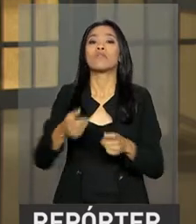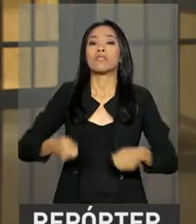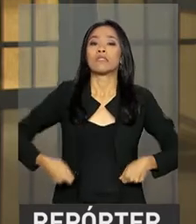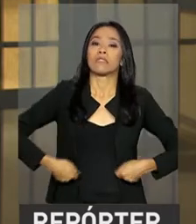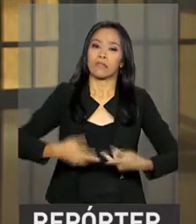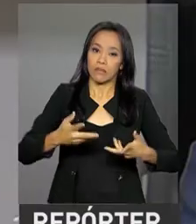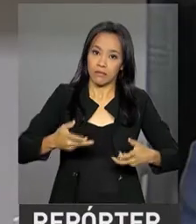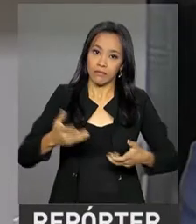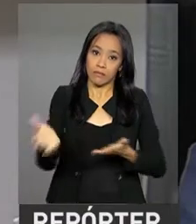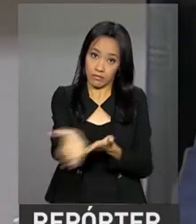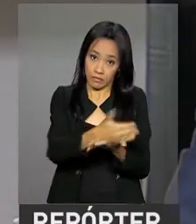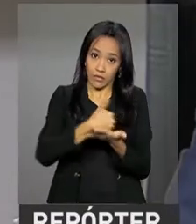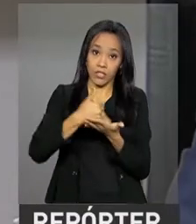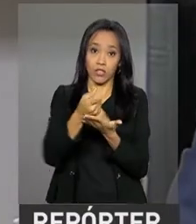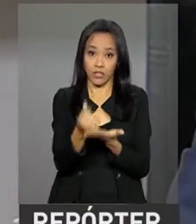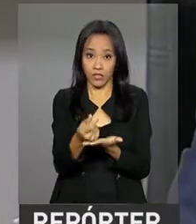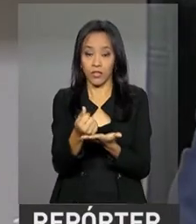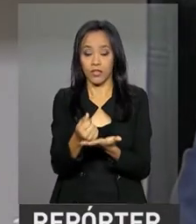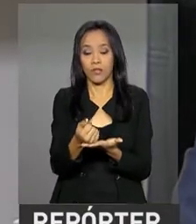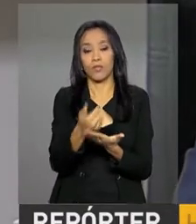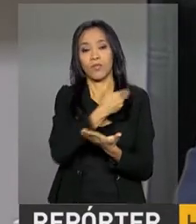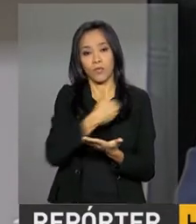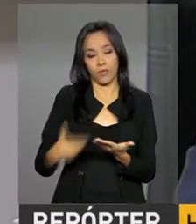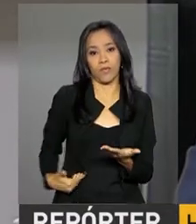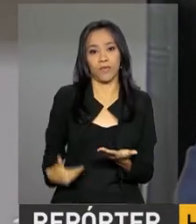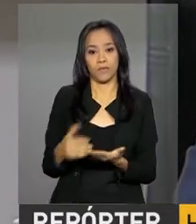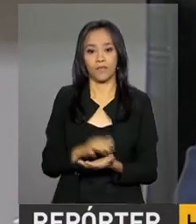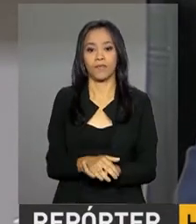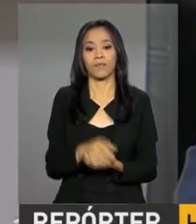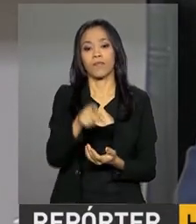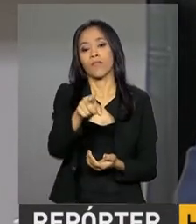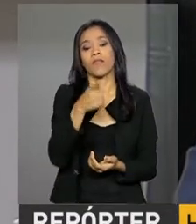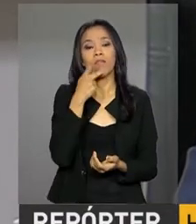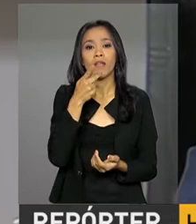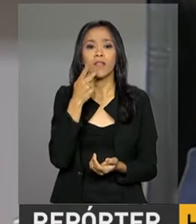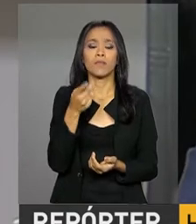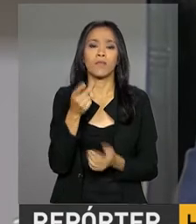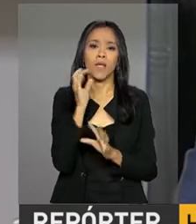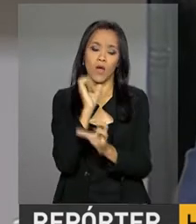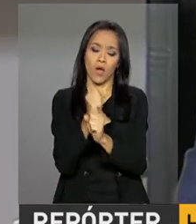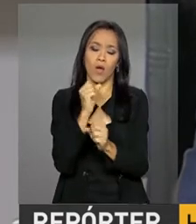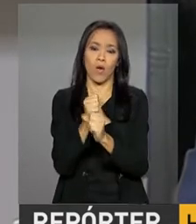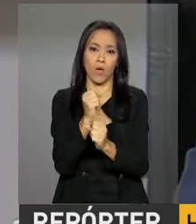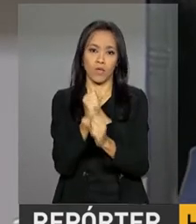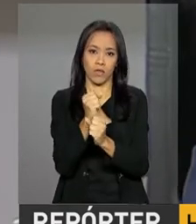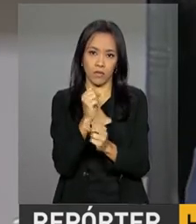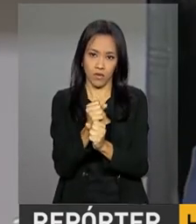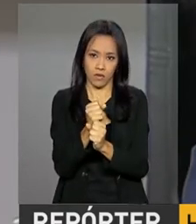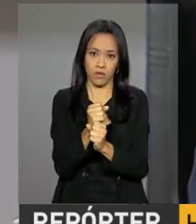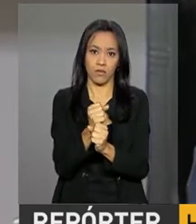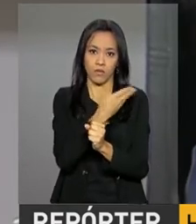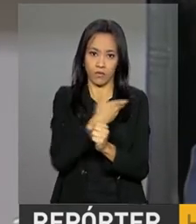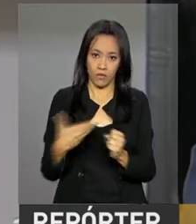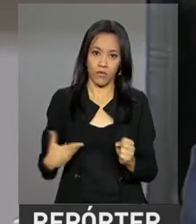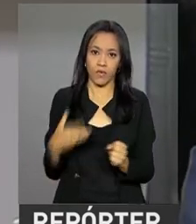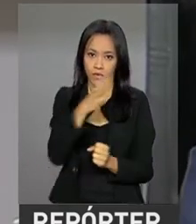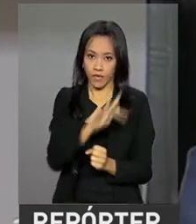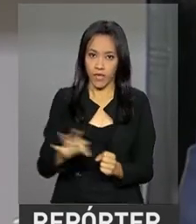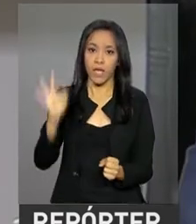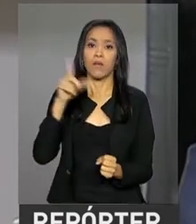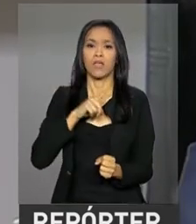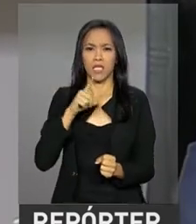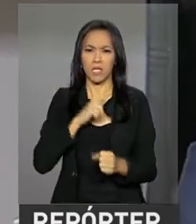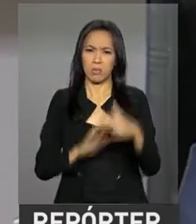públicos é uma loura silva pela contramão orçamento da união atual que já tenho um patamar dos peso